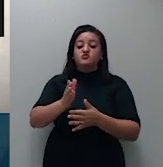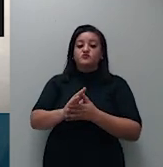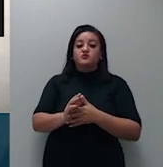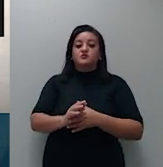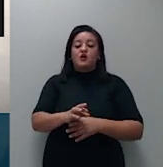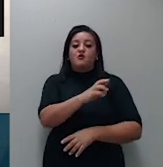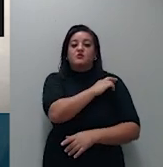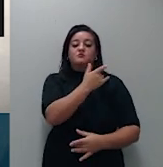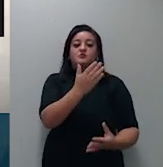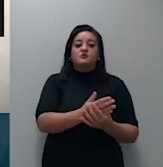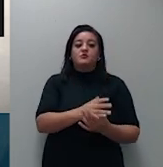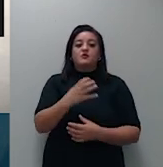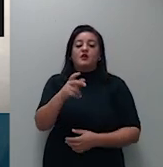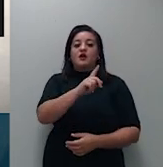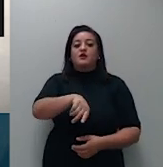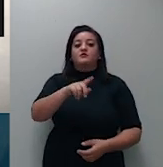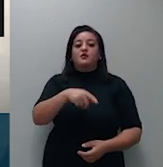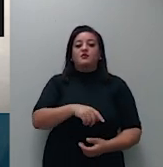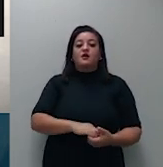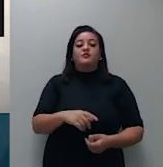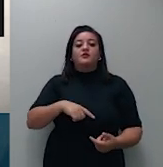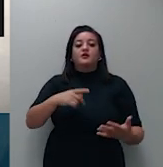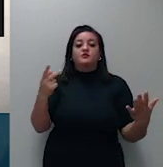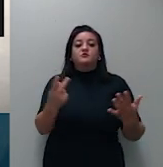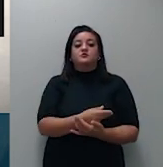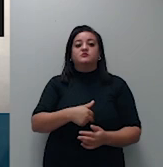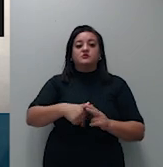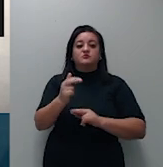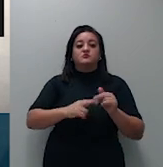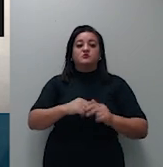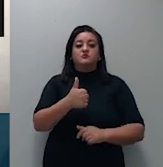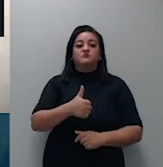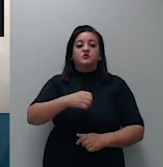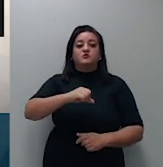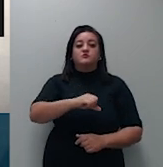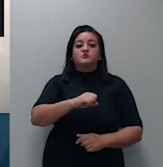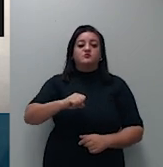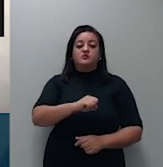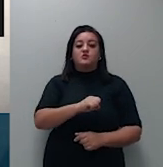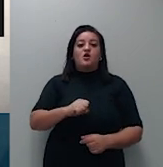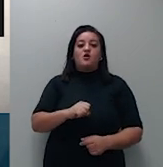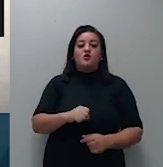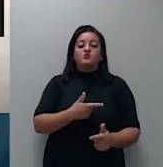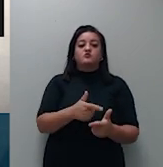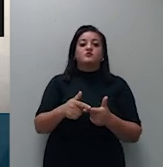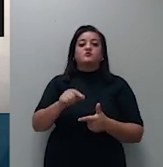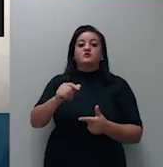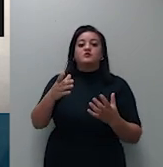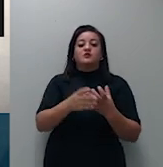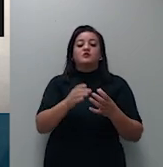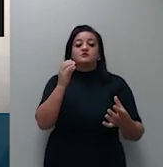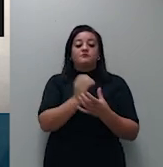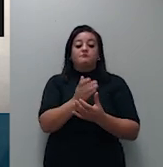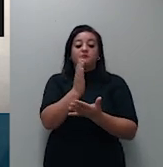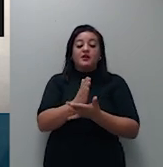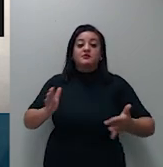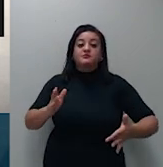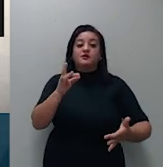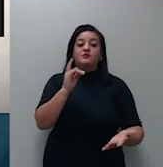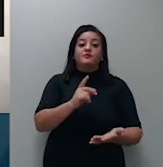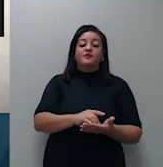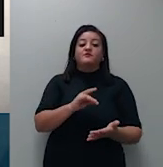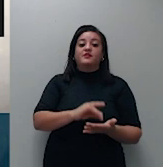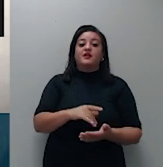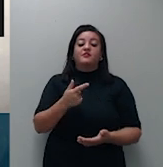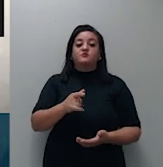partilha autora da ação pretende anular de 1988 ocasião em que a separação de fato